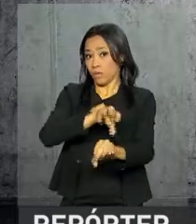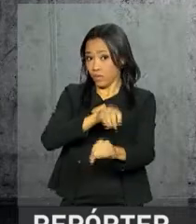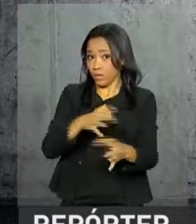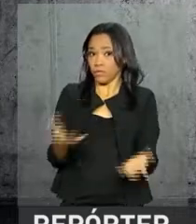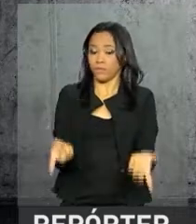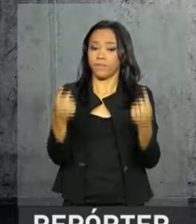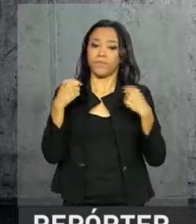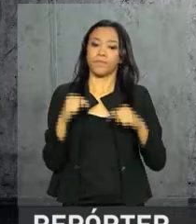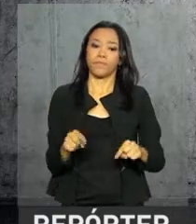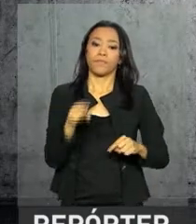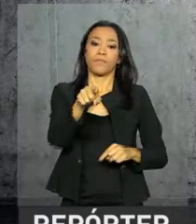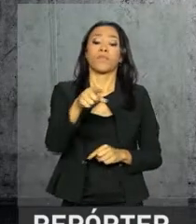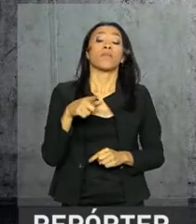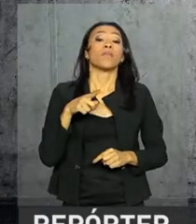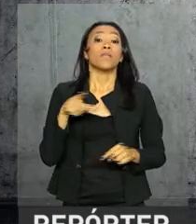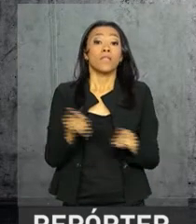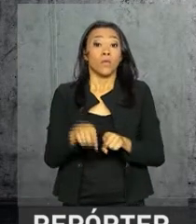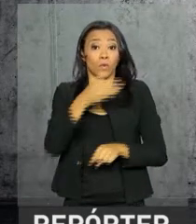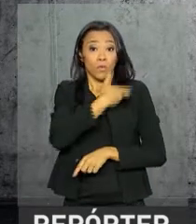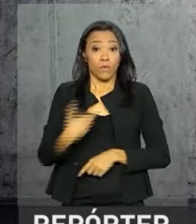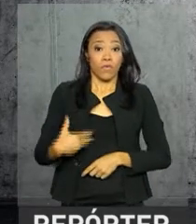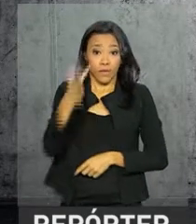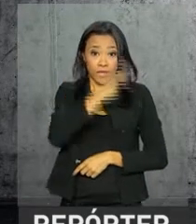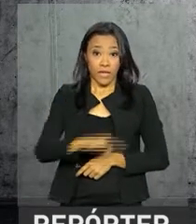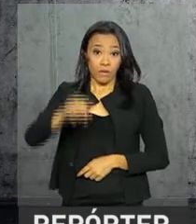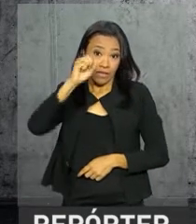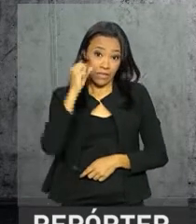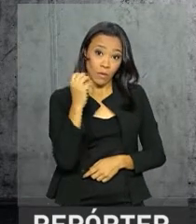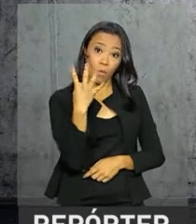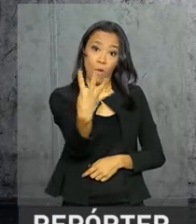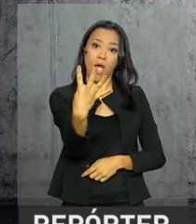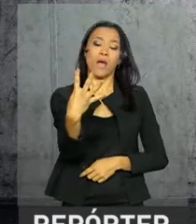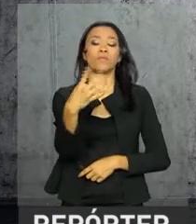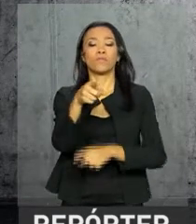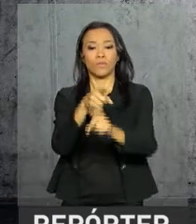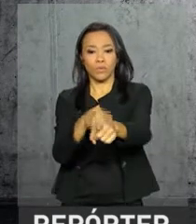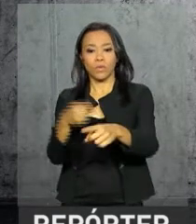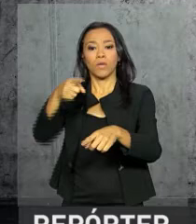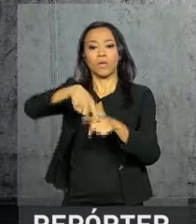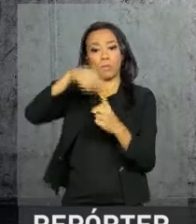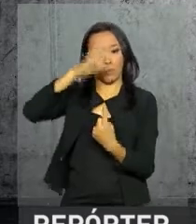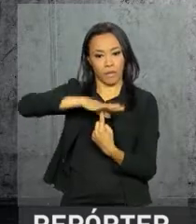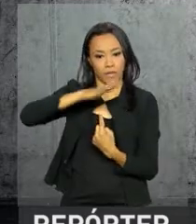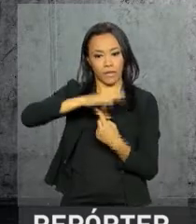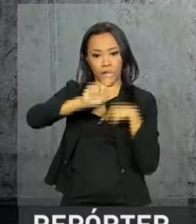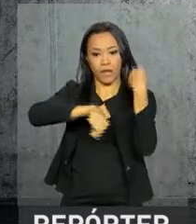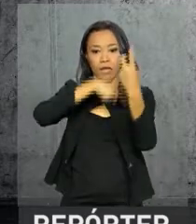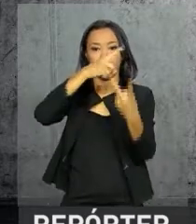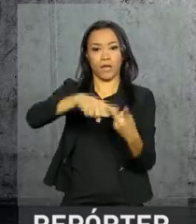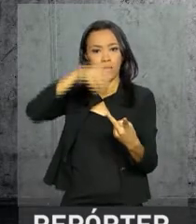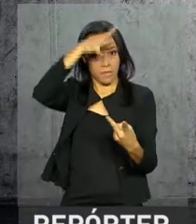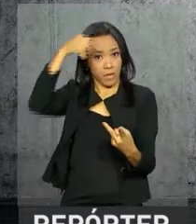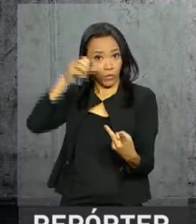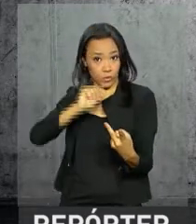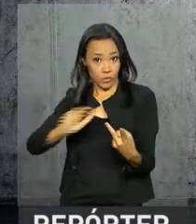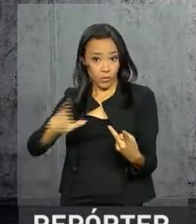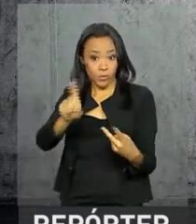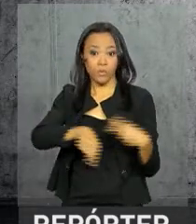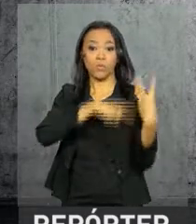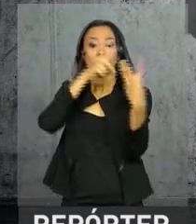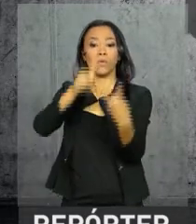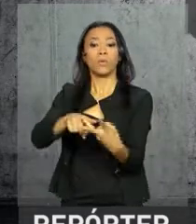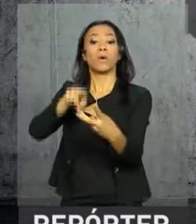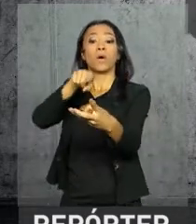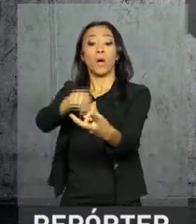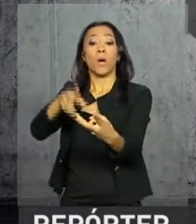além disso a união mantém quatro presídios federais em catanduvas no paraná em campo grande mato grosso do sul em